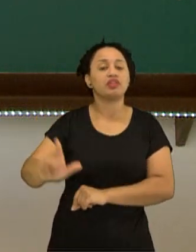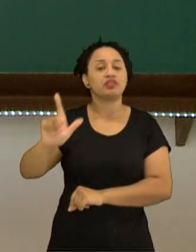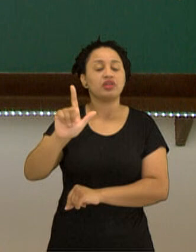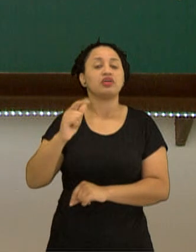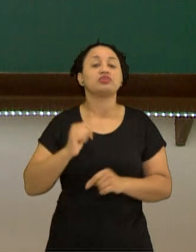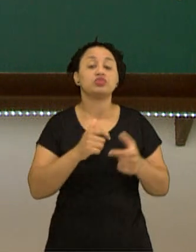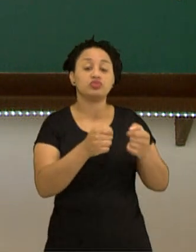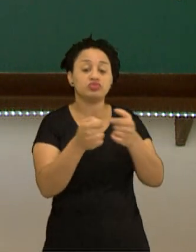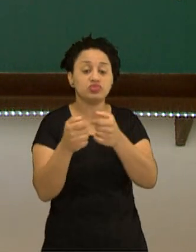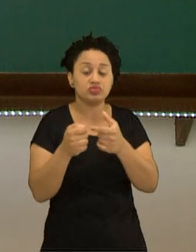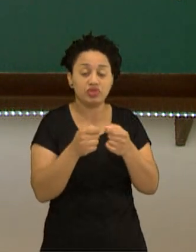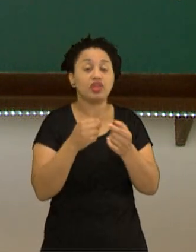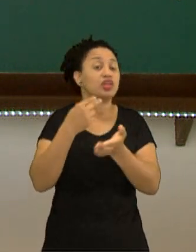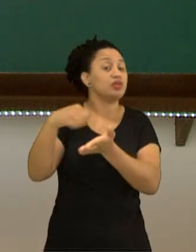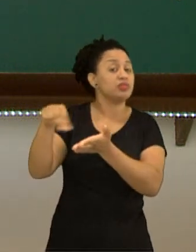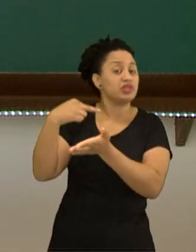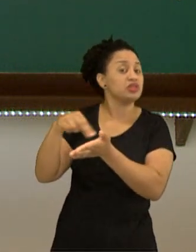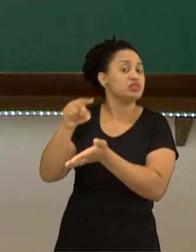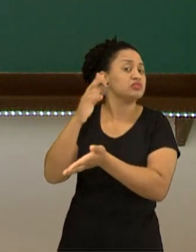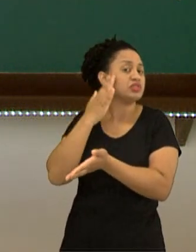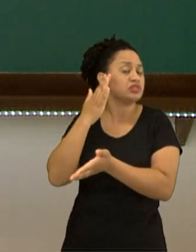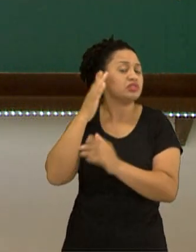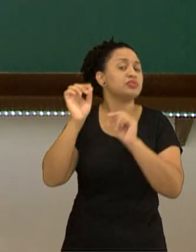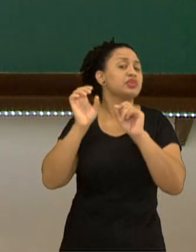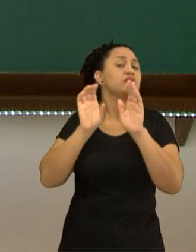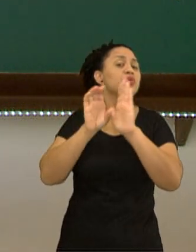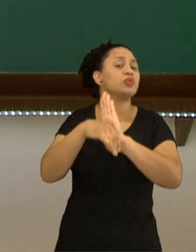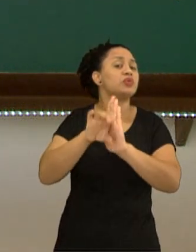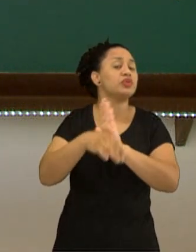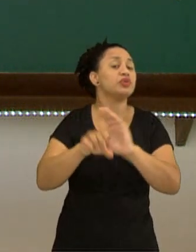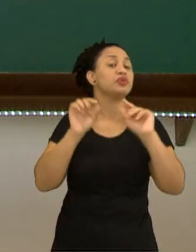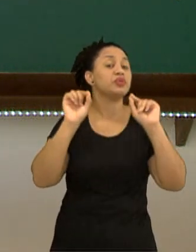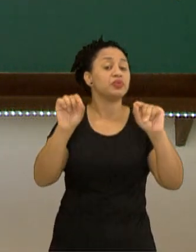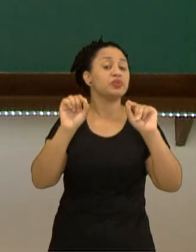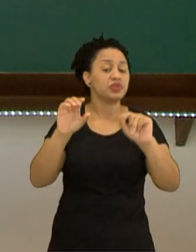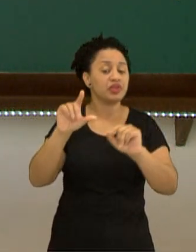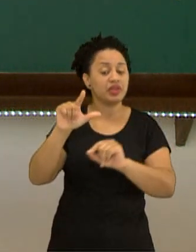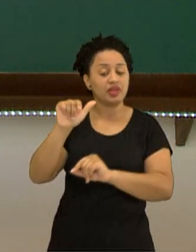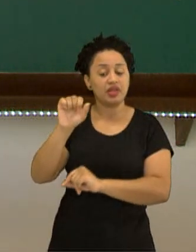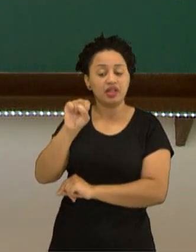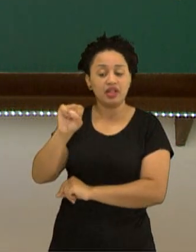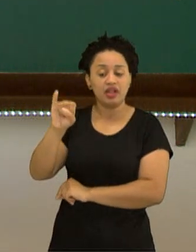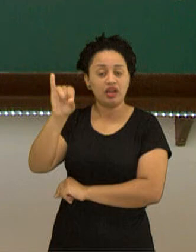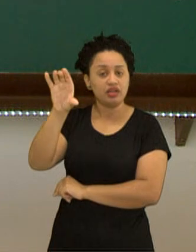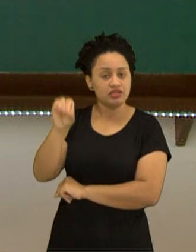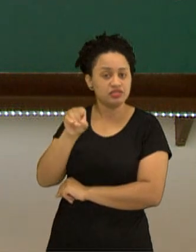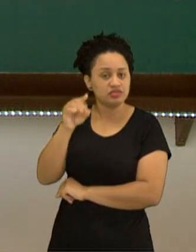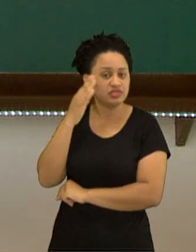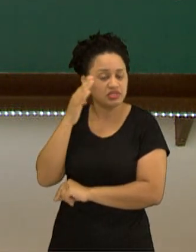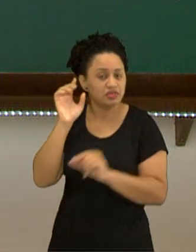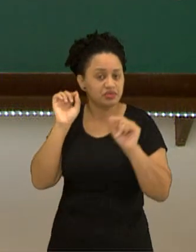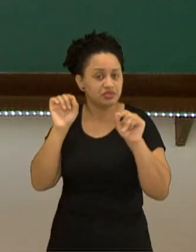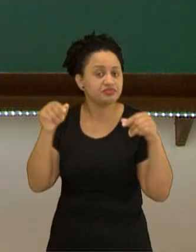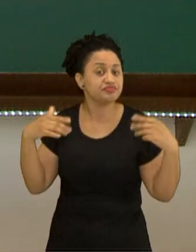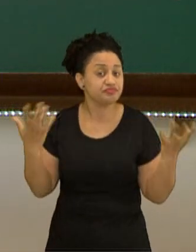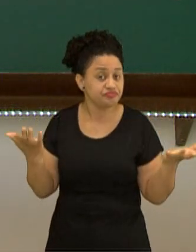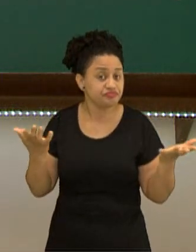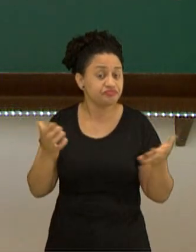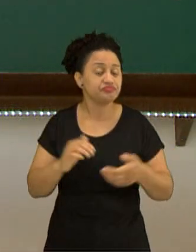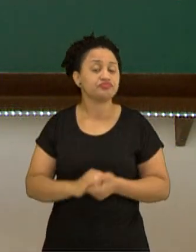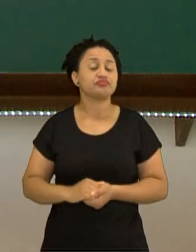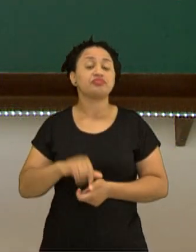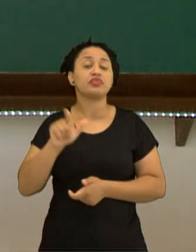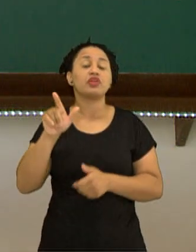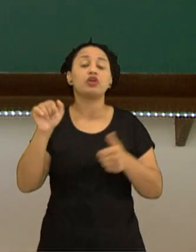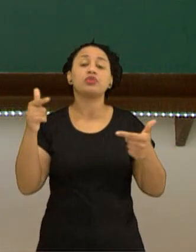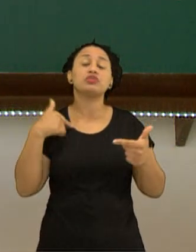clássico da dança? Consegue conceituar o que é essa ideia de clássico? Clássico é algo que